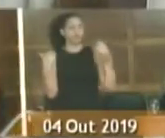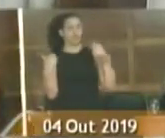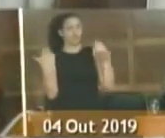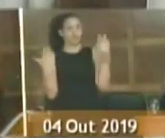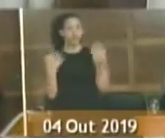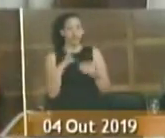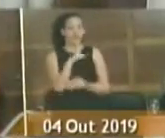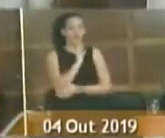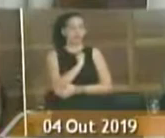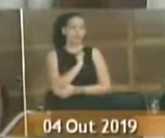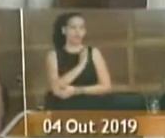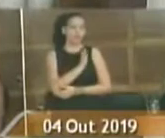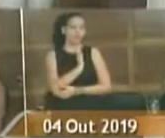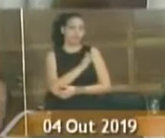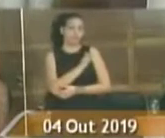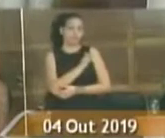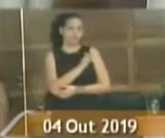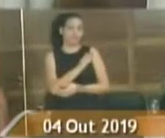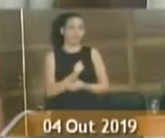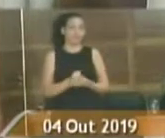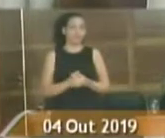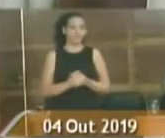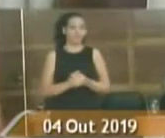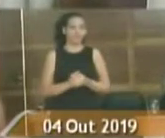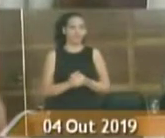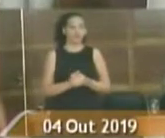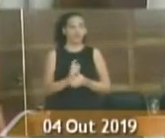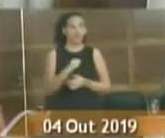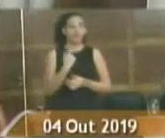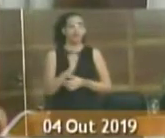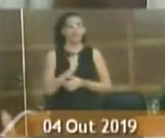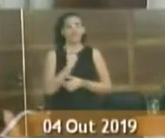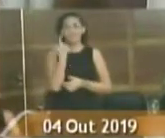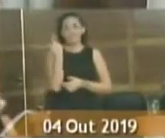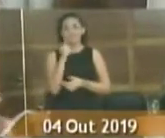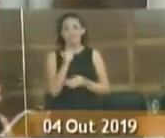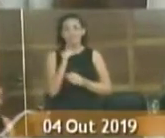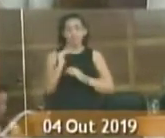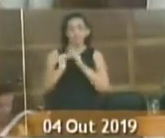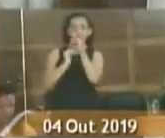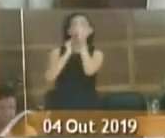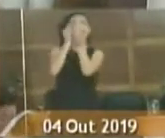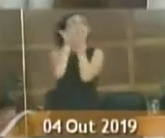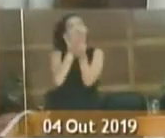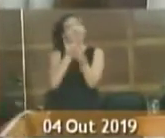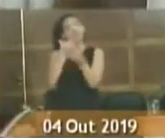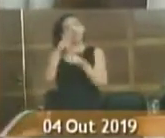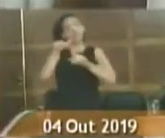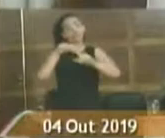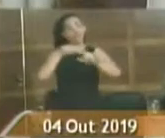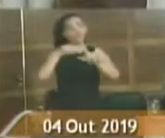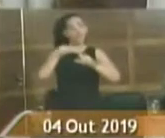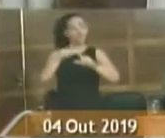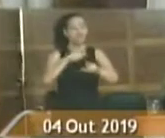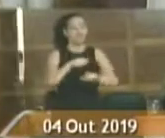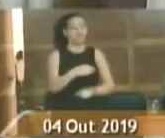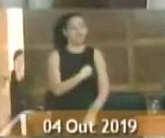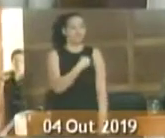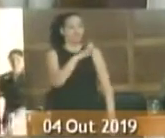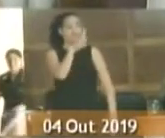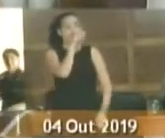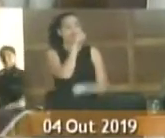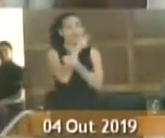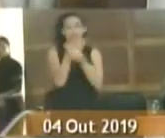amor no coração, a gente conseguiu desenvolver, iniciar o desenvolvimento do trabalho com o bem-estar animal aqui